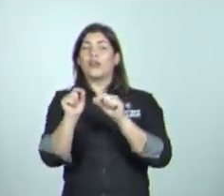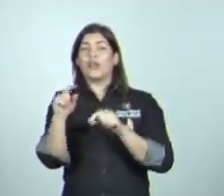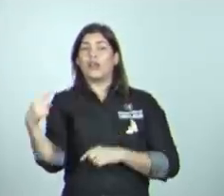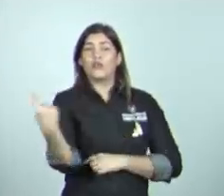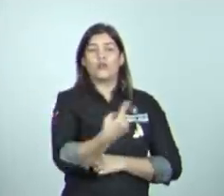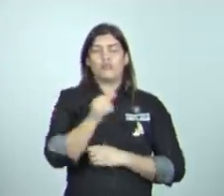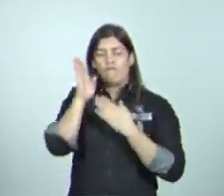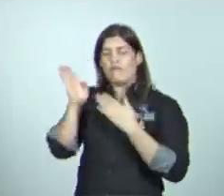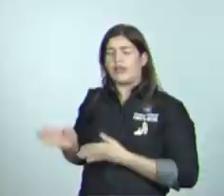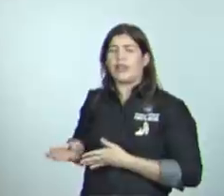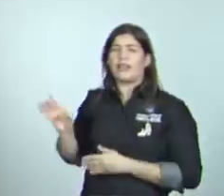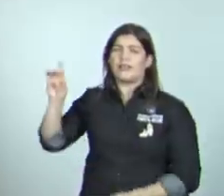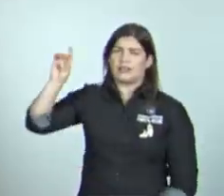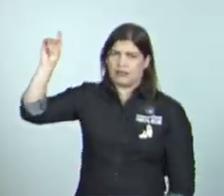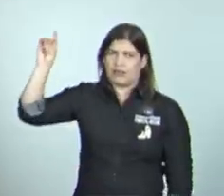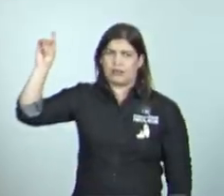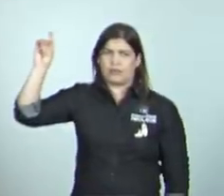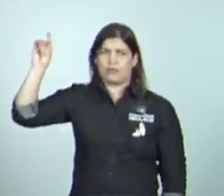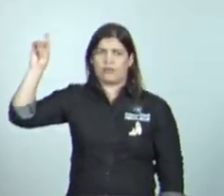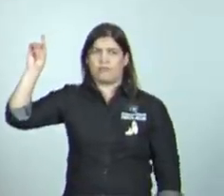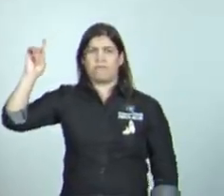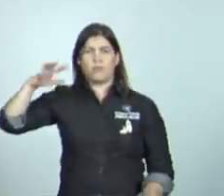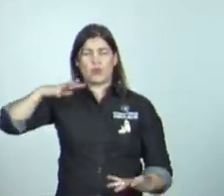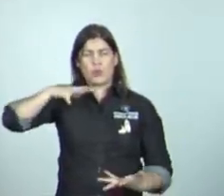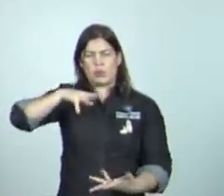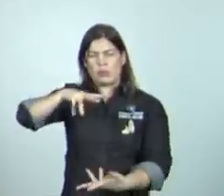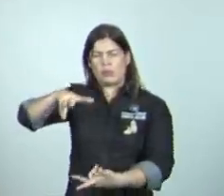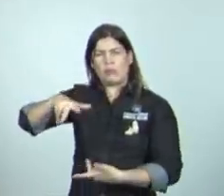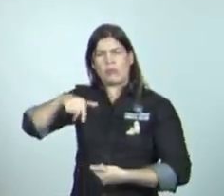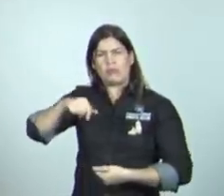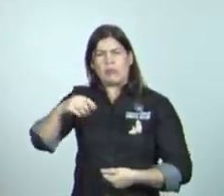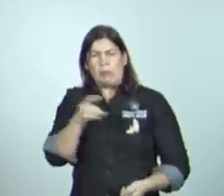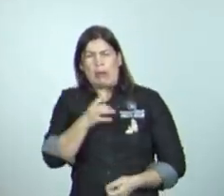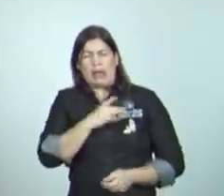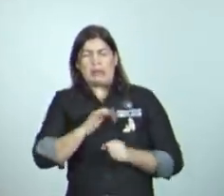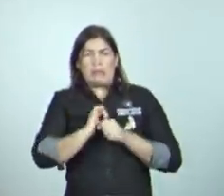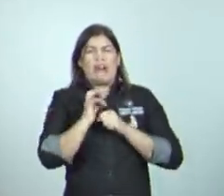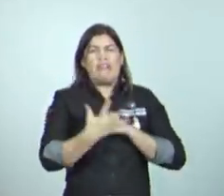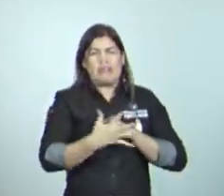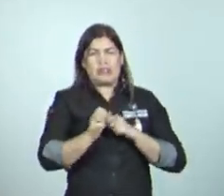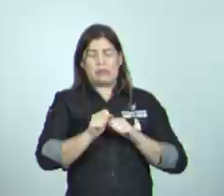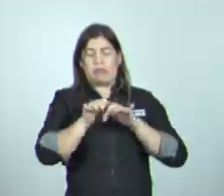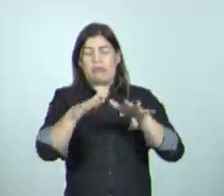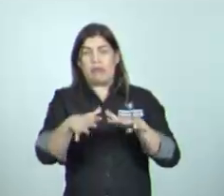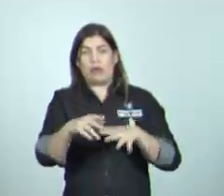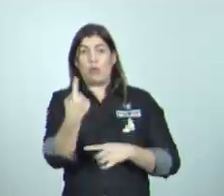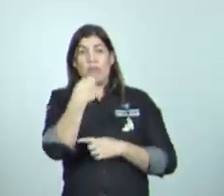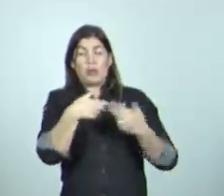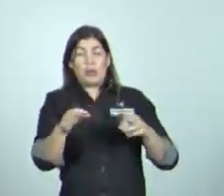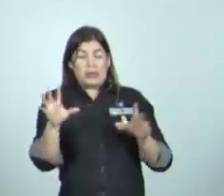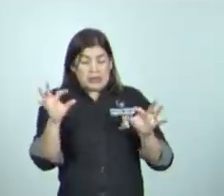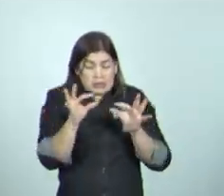nossa fidelidade a deus o mundo se rendeu a um vírus uma coisa microscópica